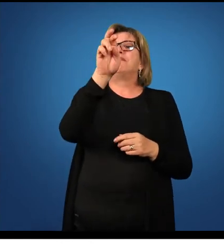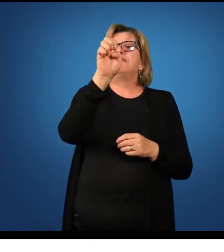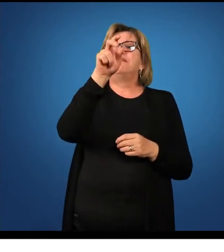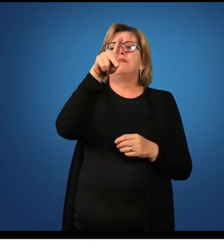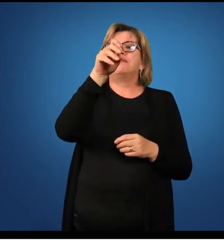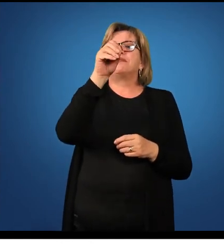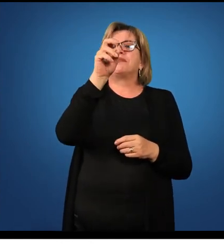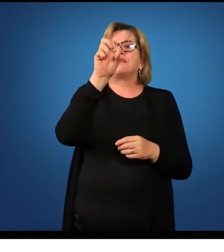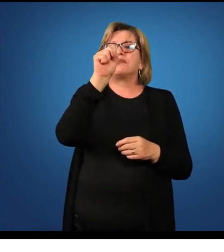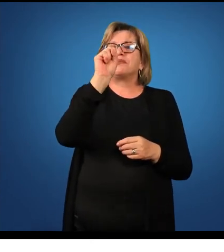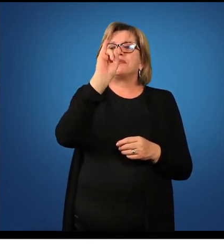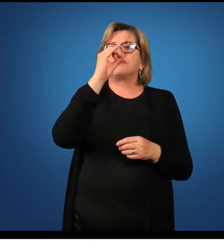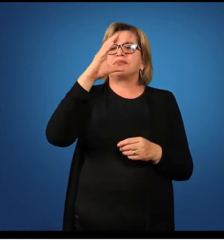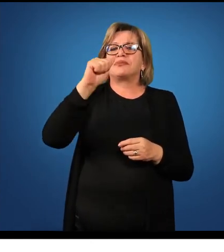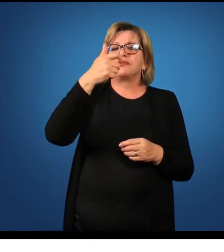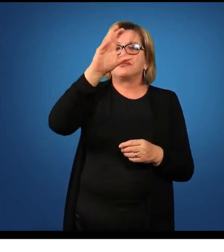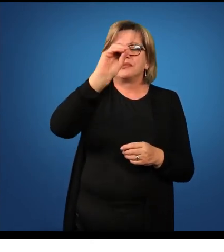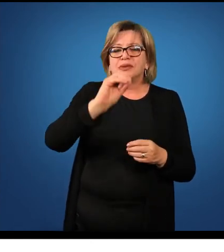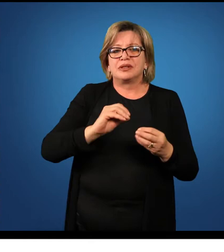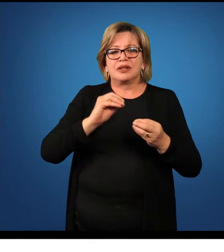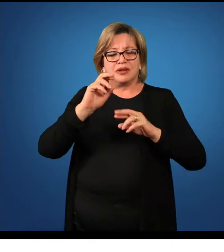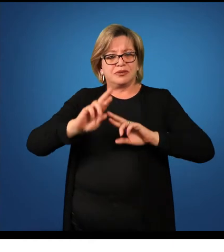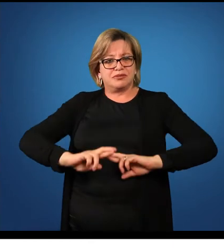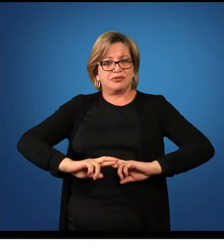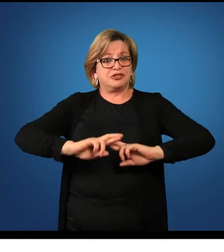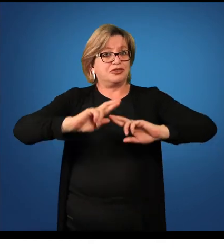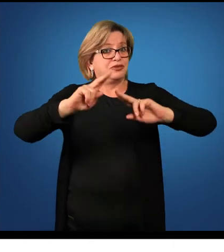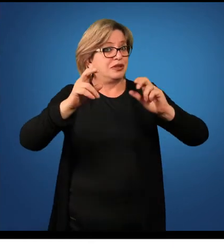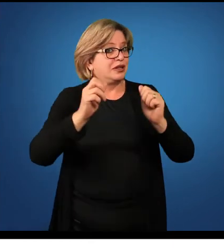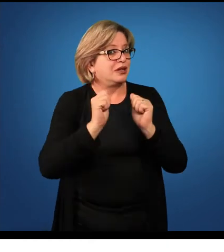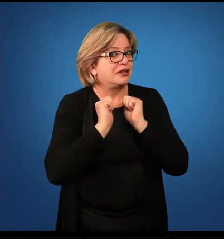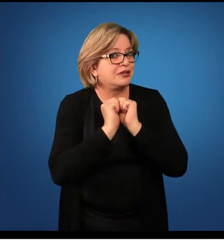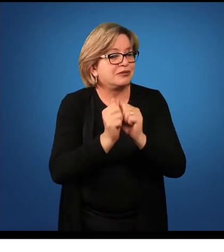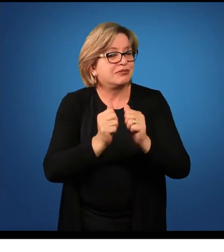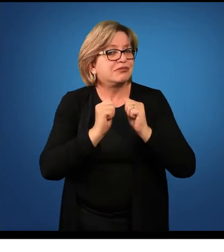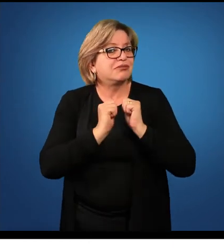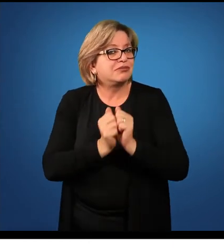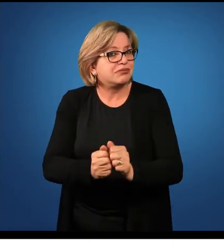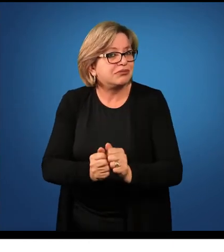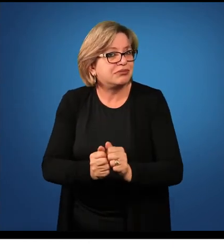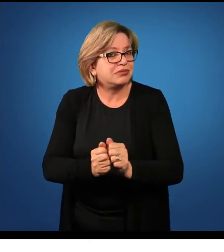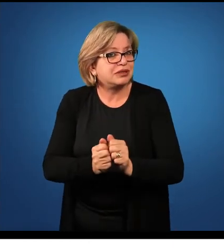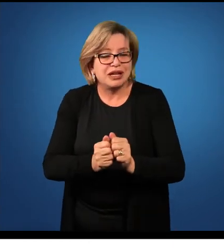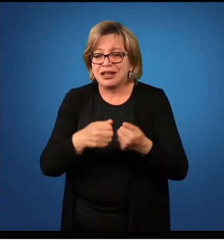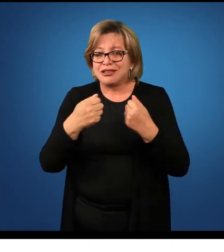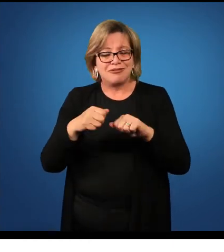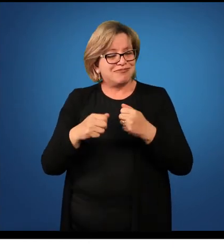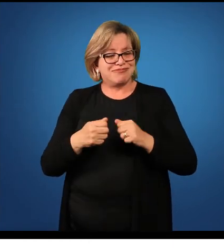companhia você traduz com o caso ablativo, antecedido da preposição com.